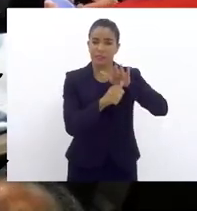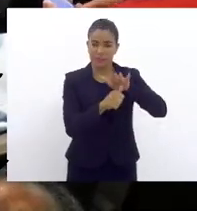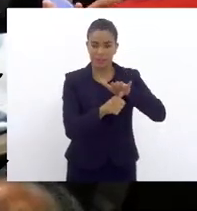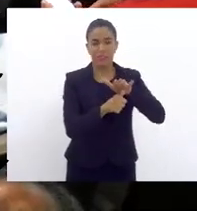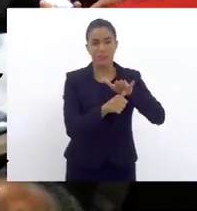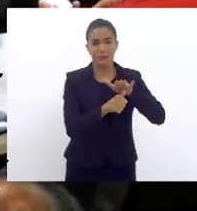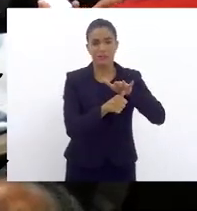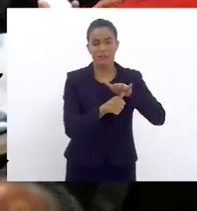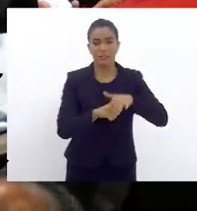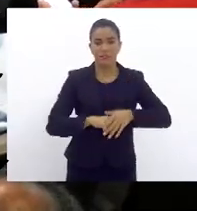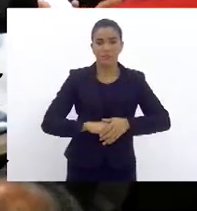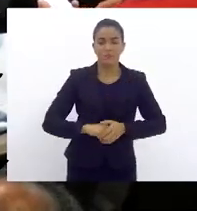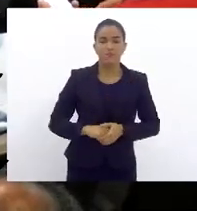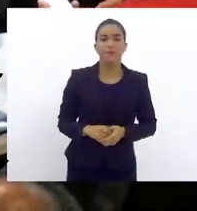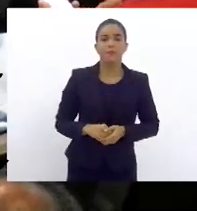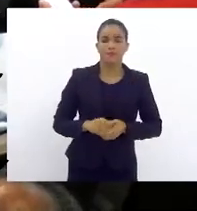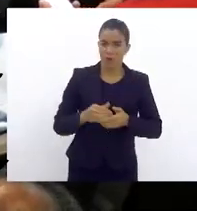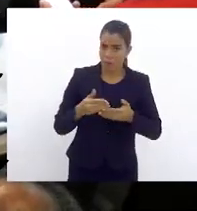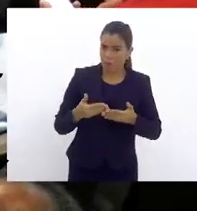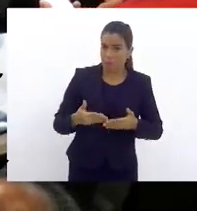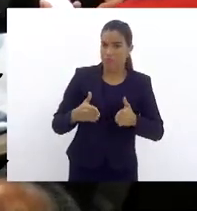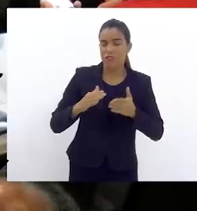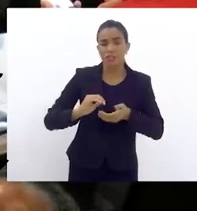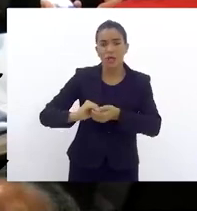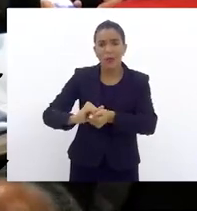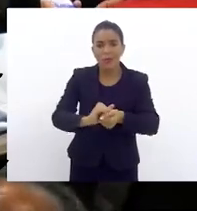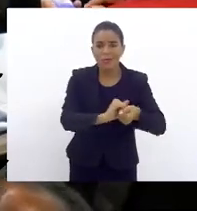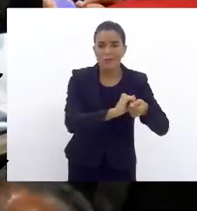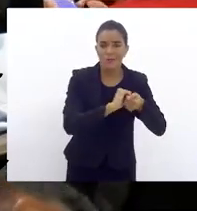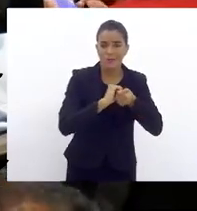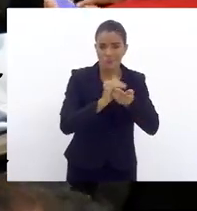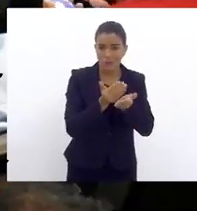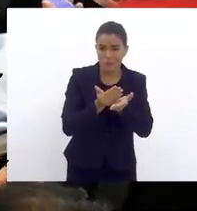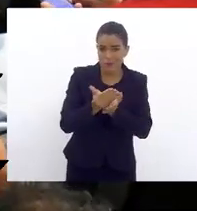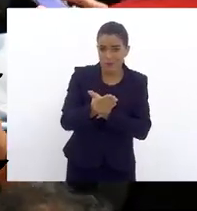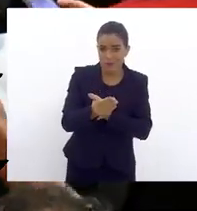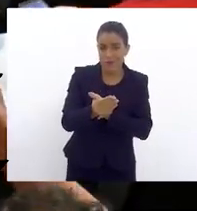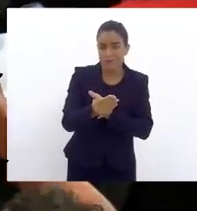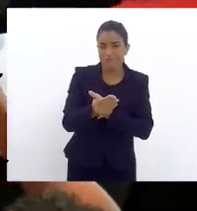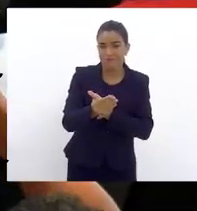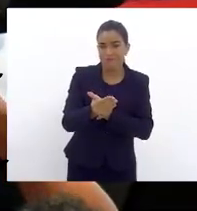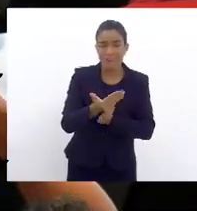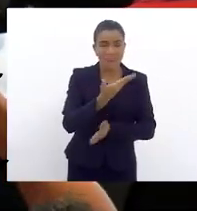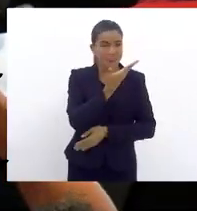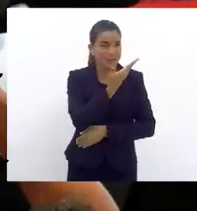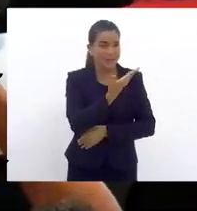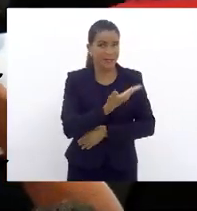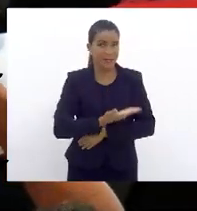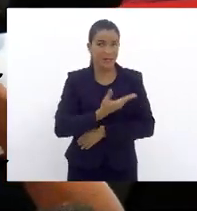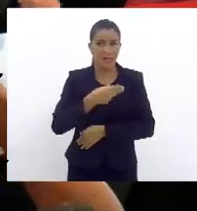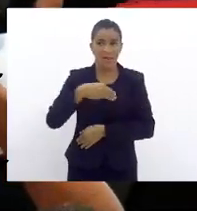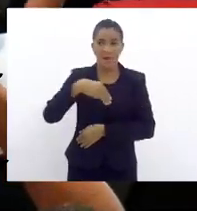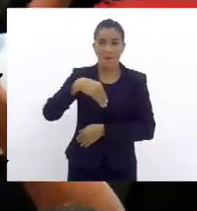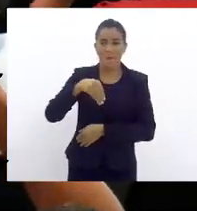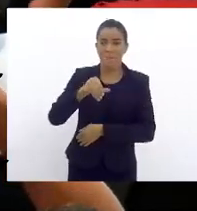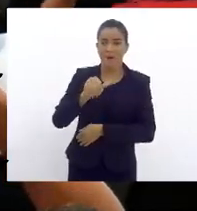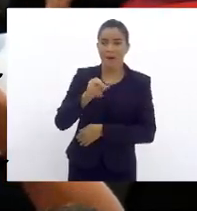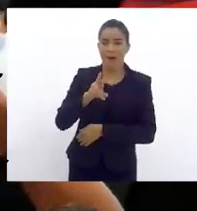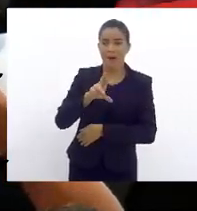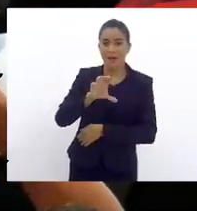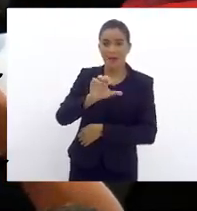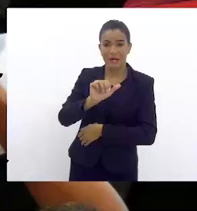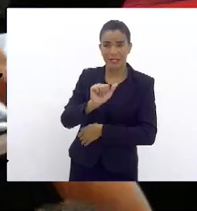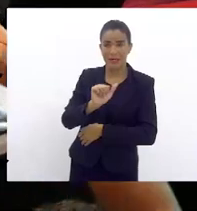processo e vamos dar dando saudações aqui começar aqui pela pela Maria Carmem